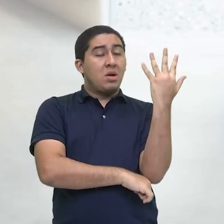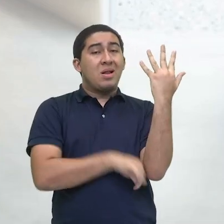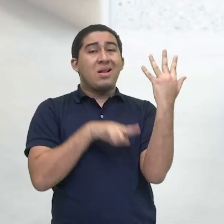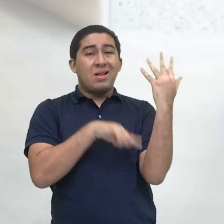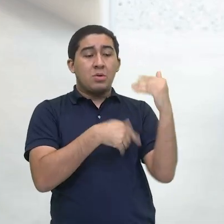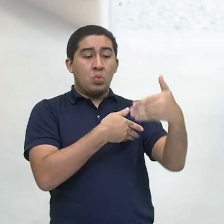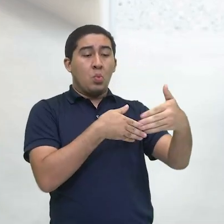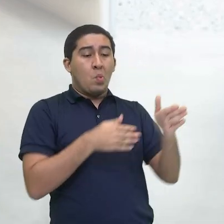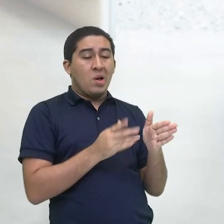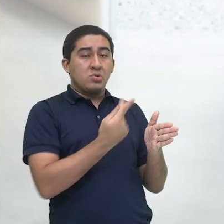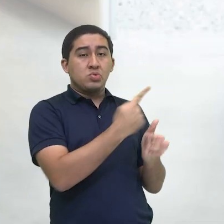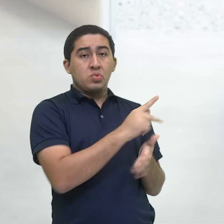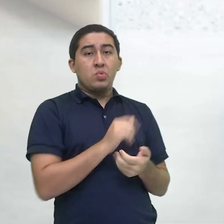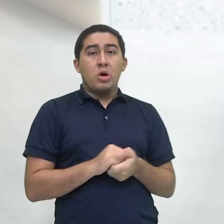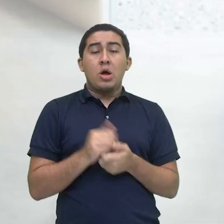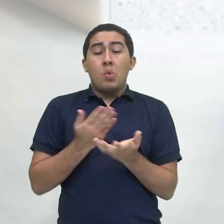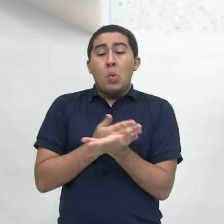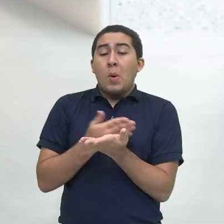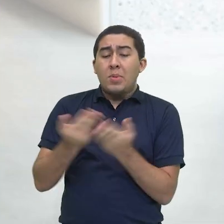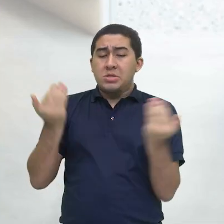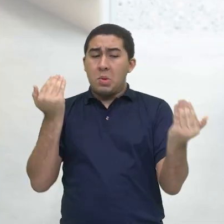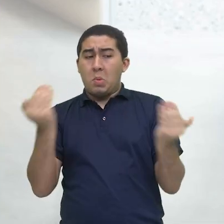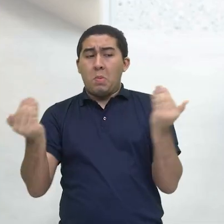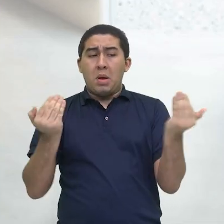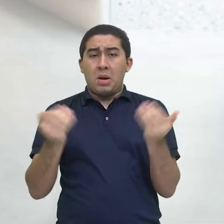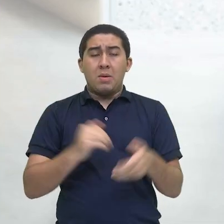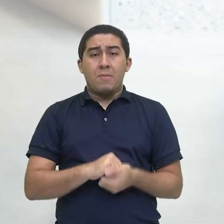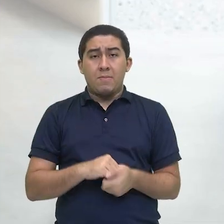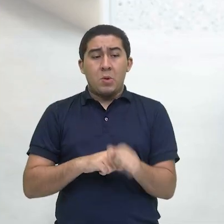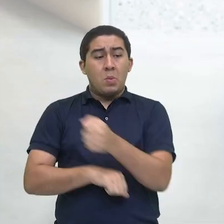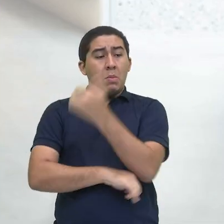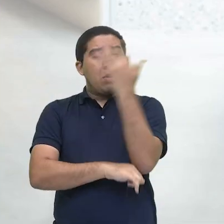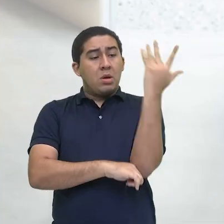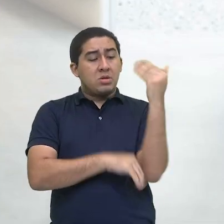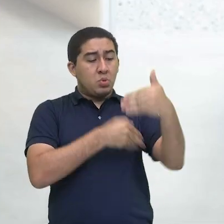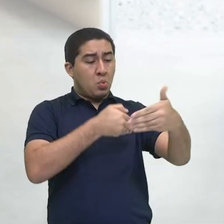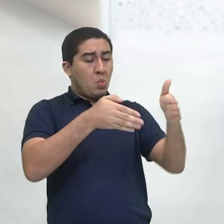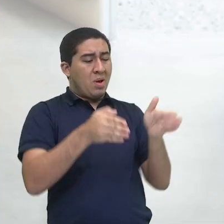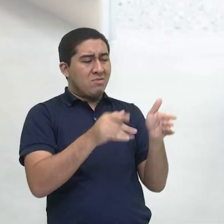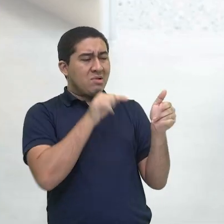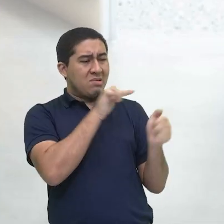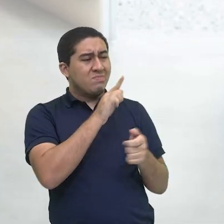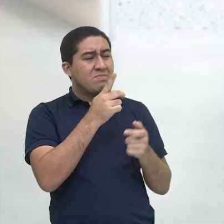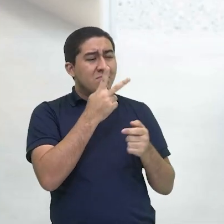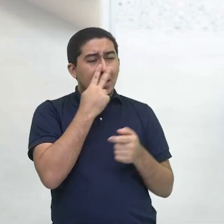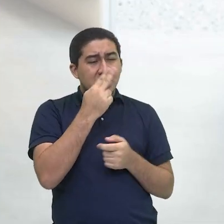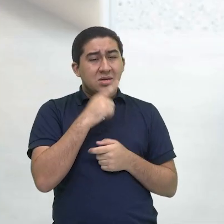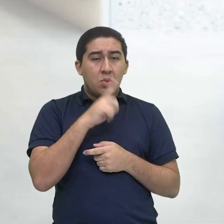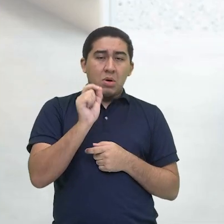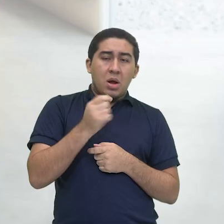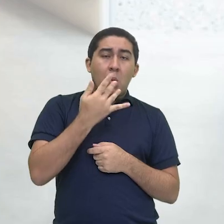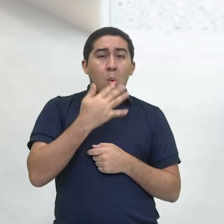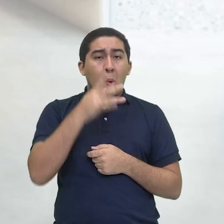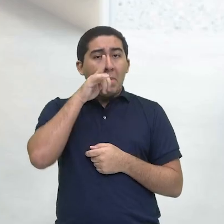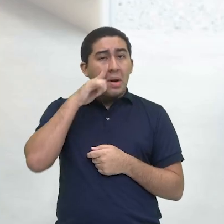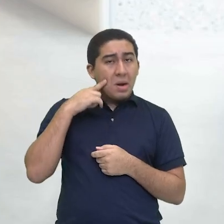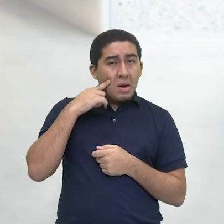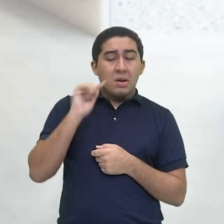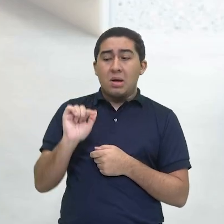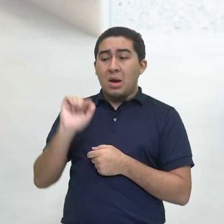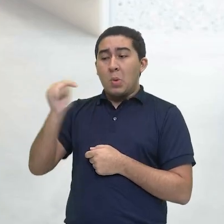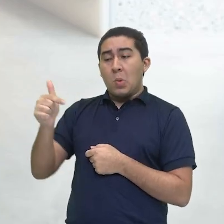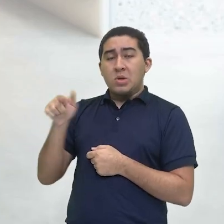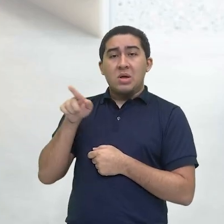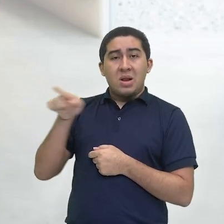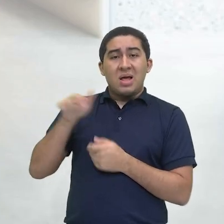seu quarto. Aí você começa a observar, né? Que uma está meia amarela, a outra que